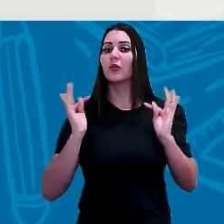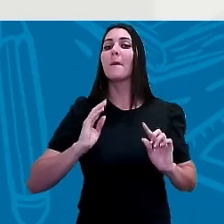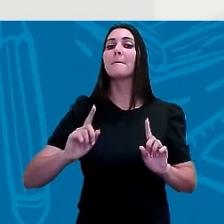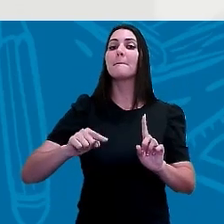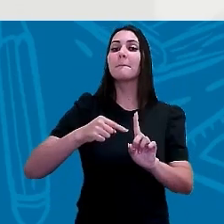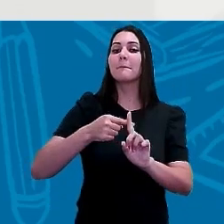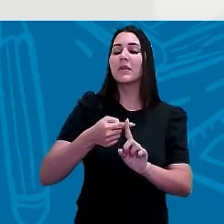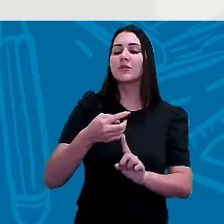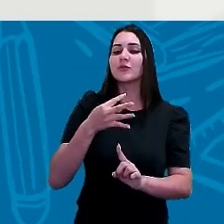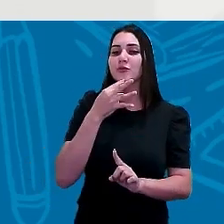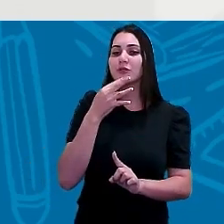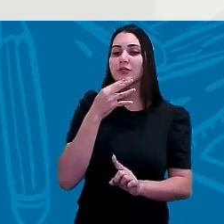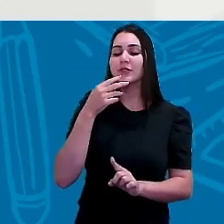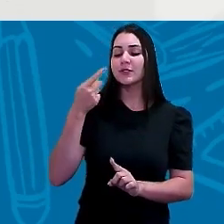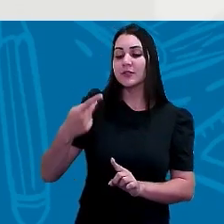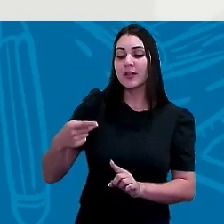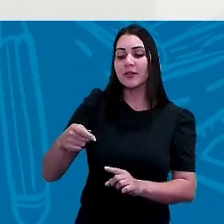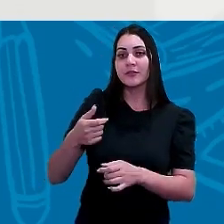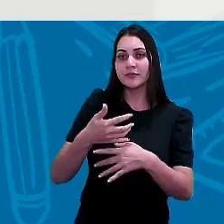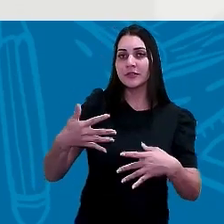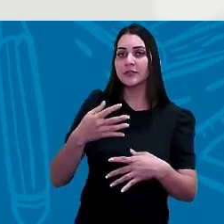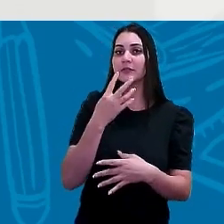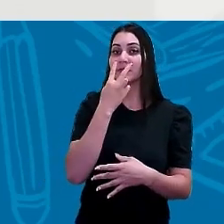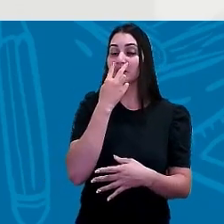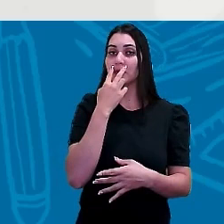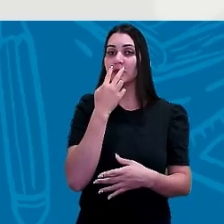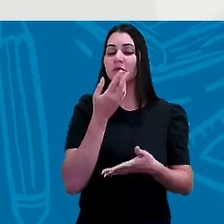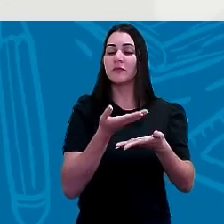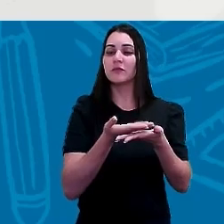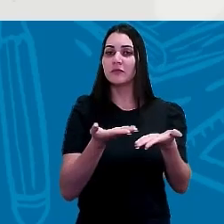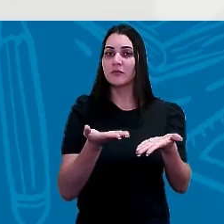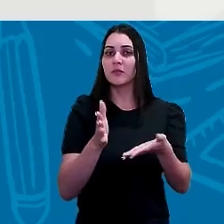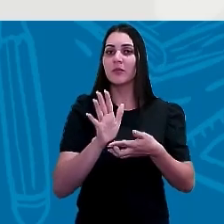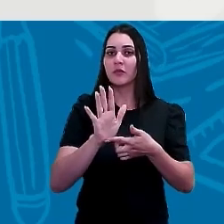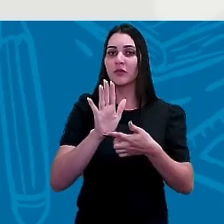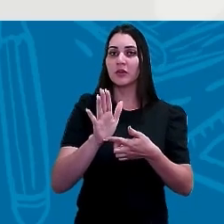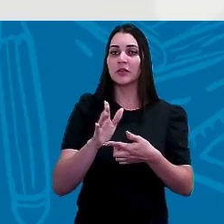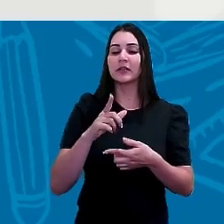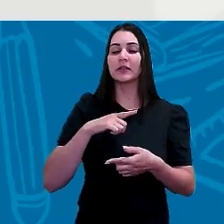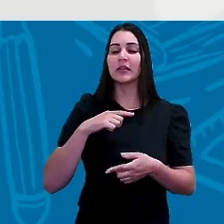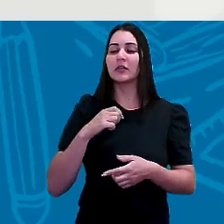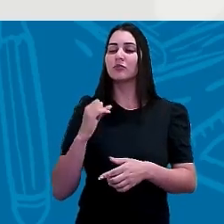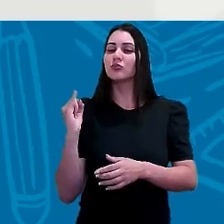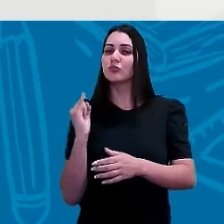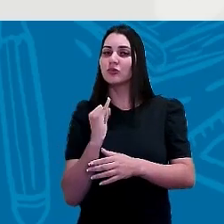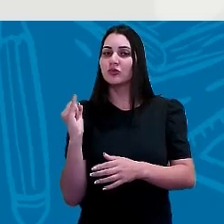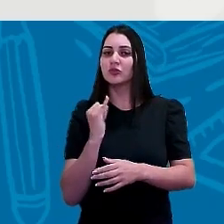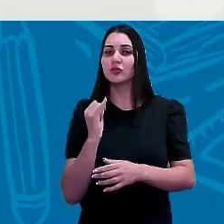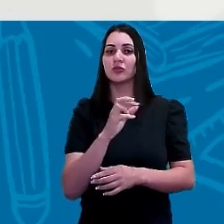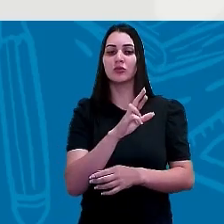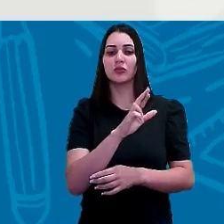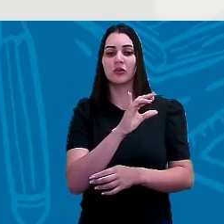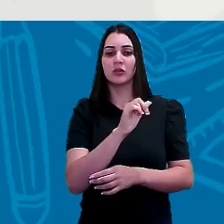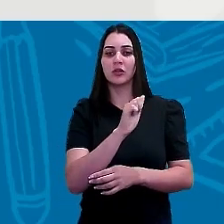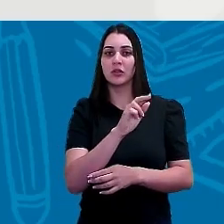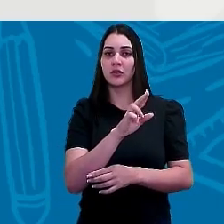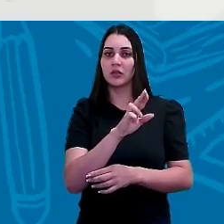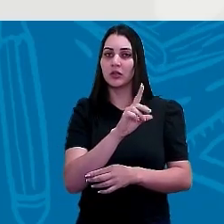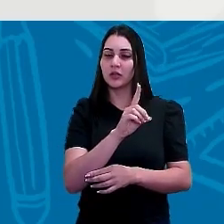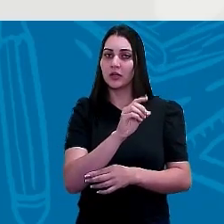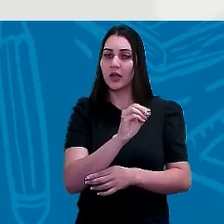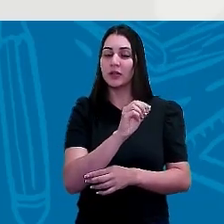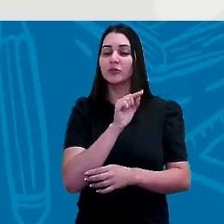na nossa região, eu trouxe para vocês aí, o Instituto Ricardo Brenan, tá? Que fica lá em